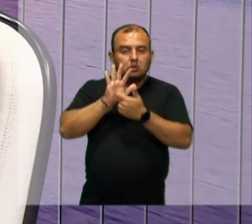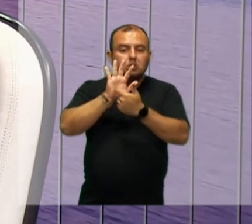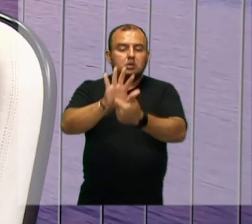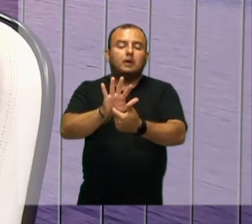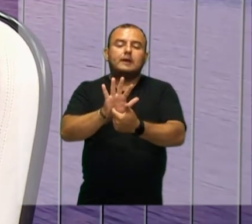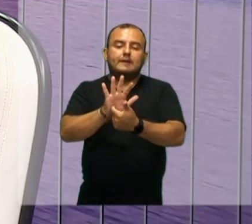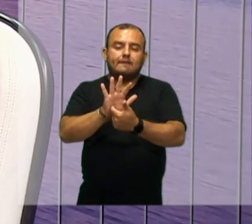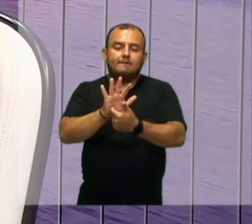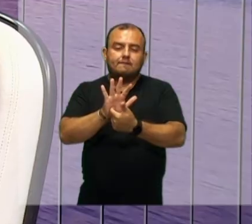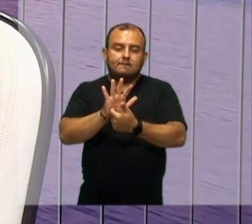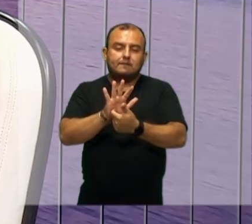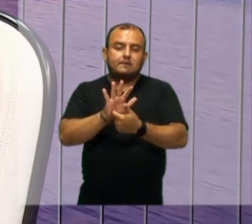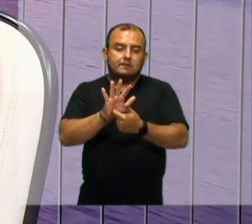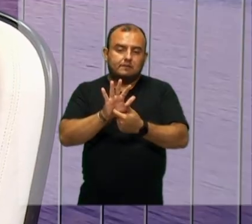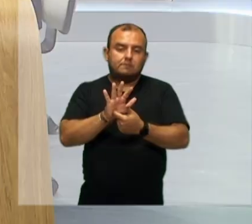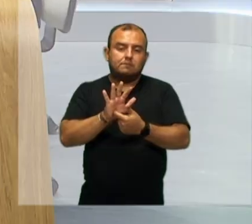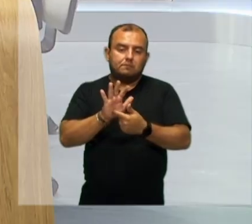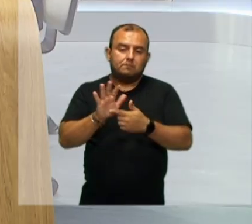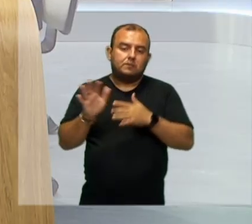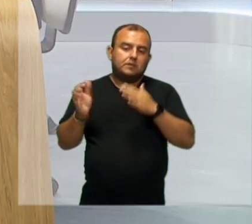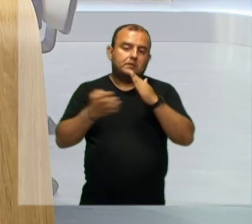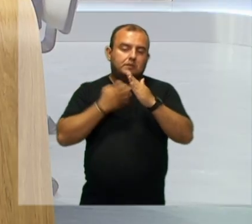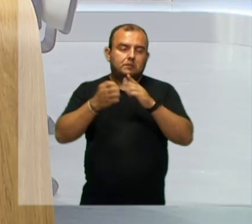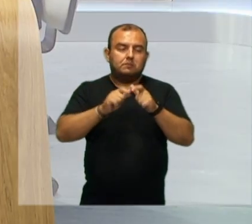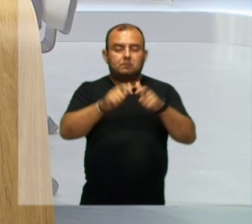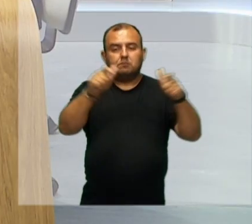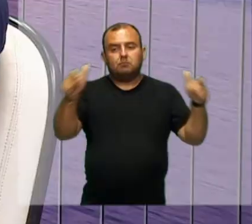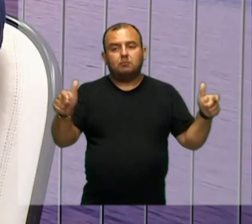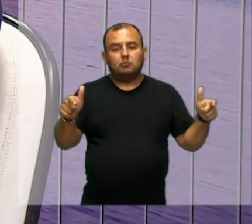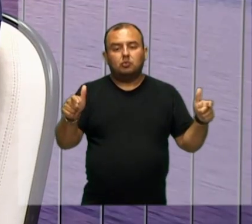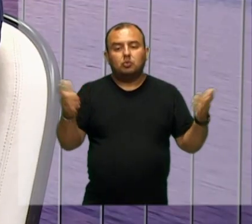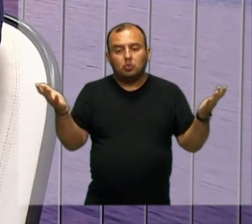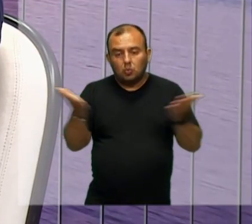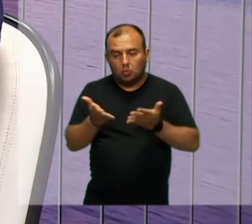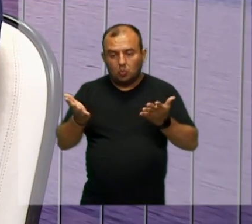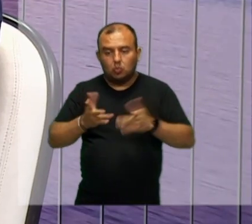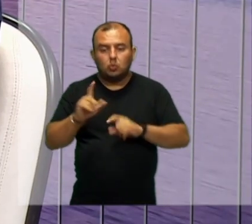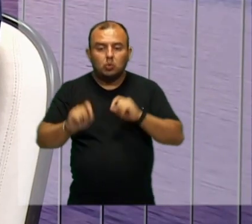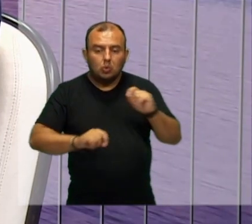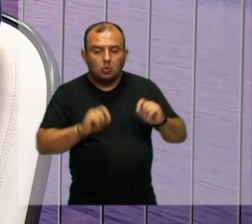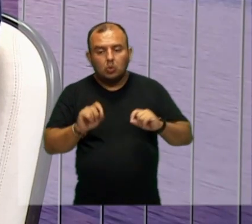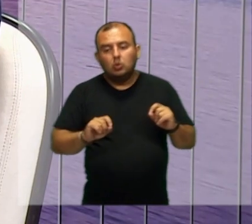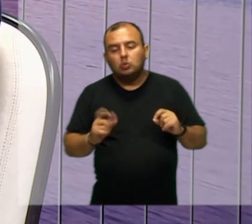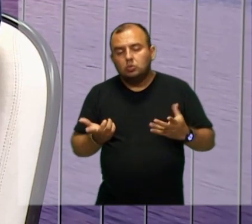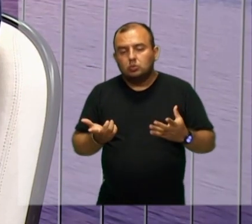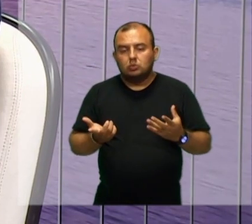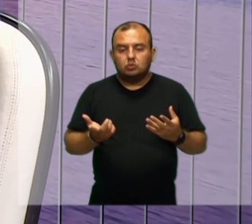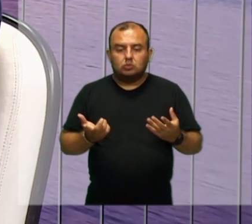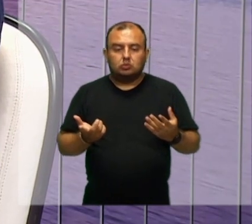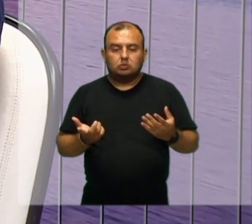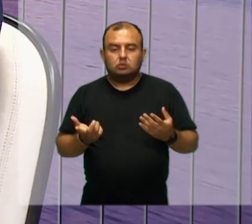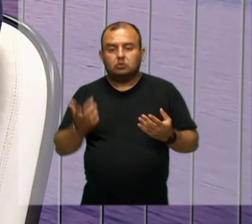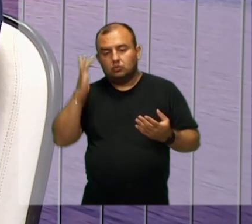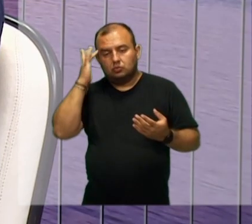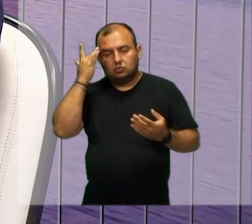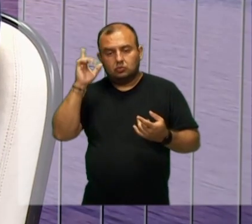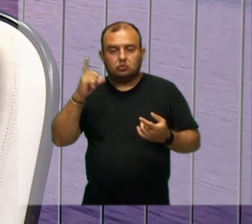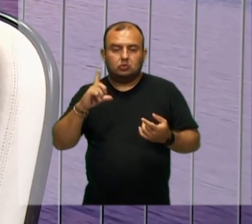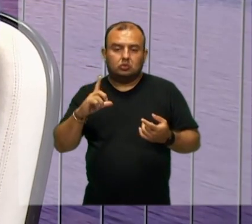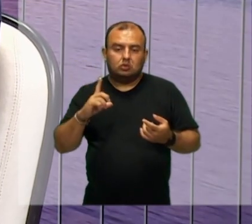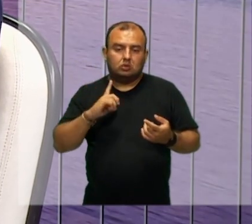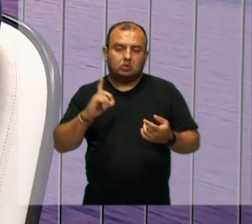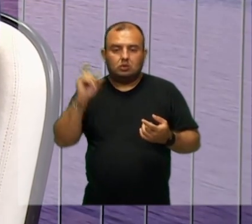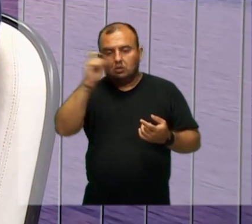realmente dentro de uma prospecção de empresas, né? Hoje, tu vai achar até que eu estou